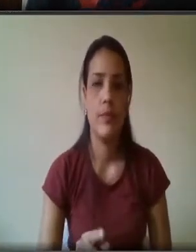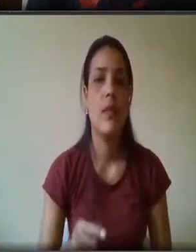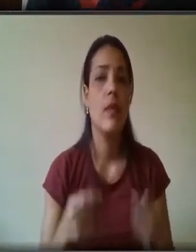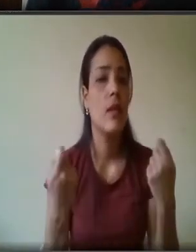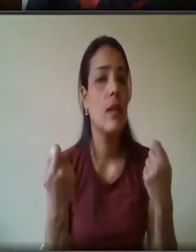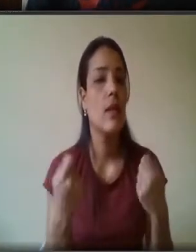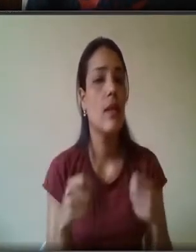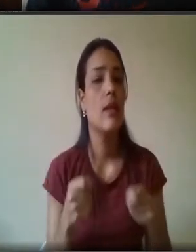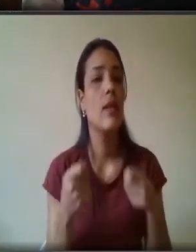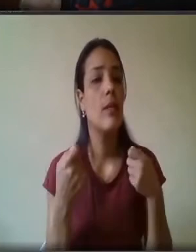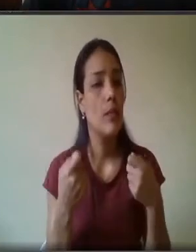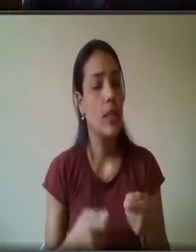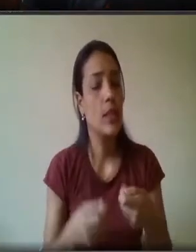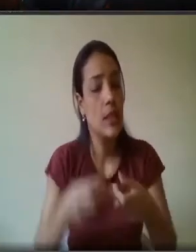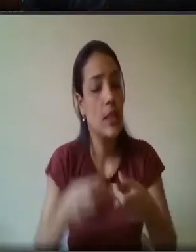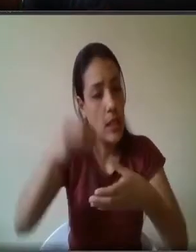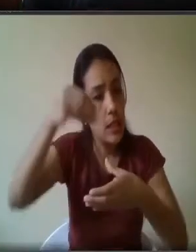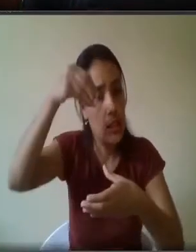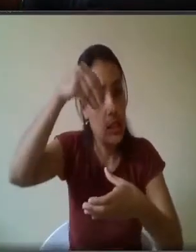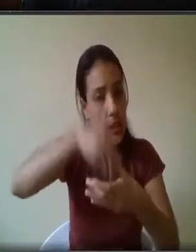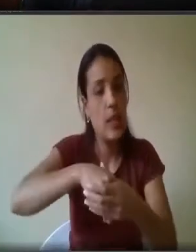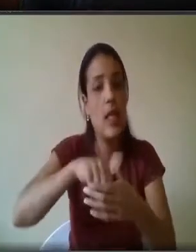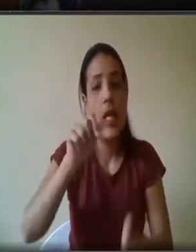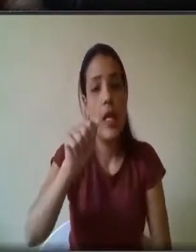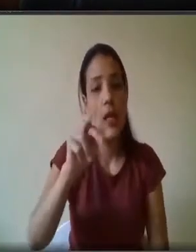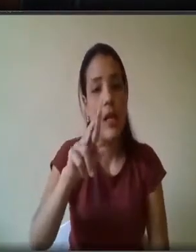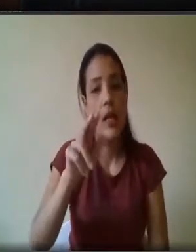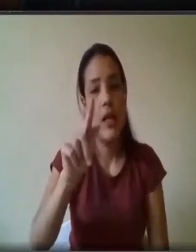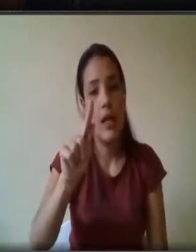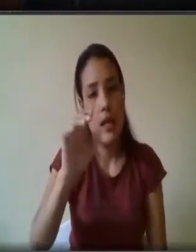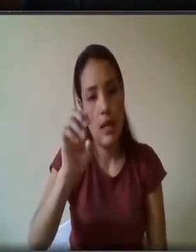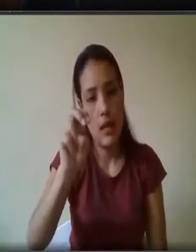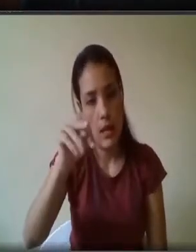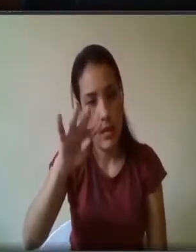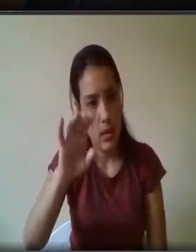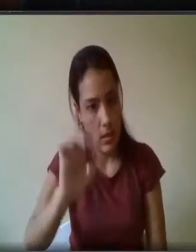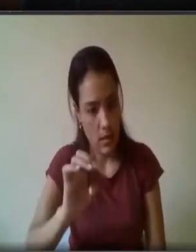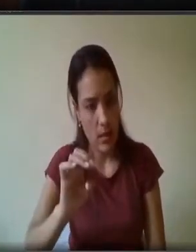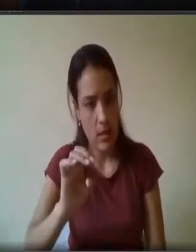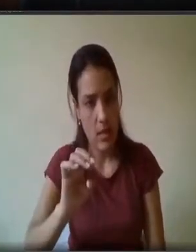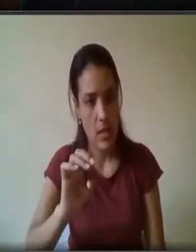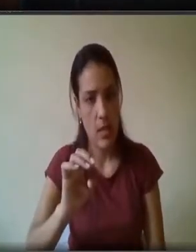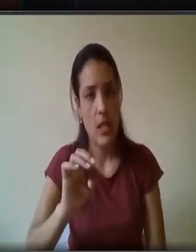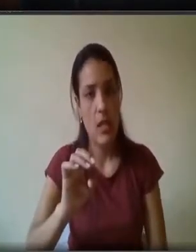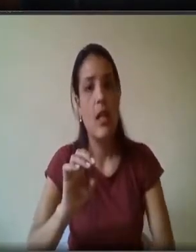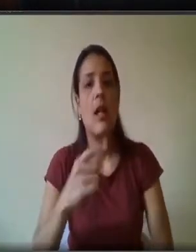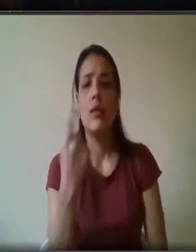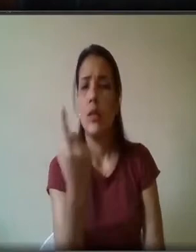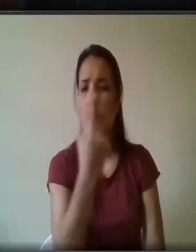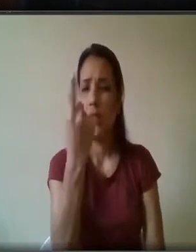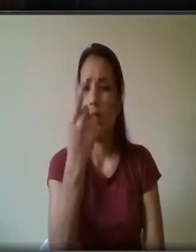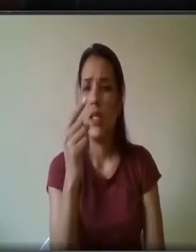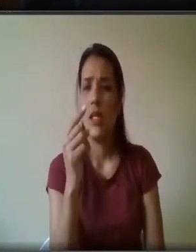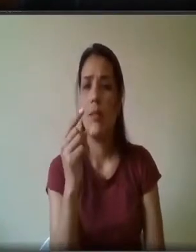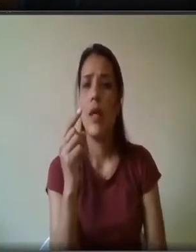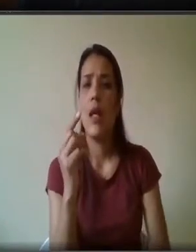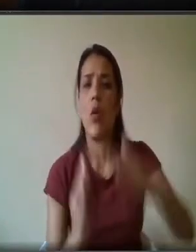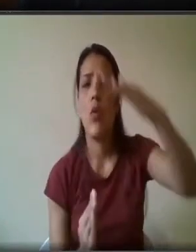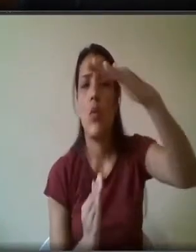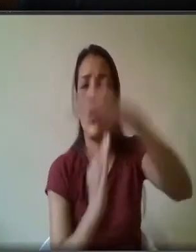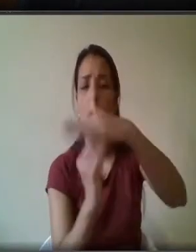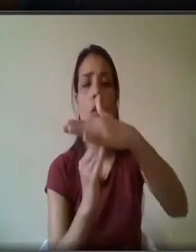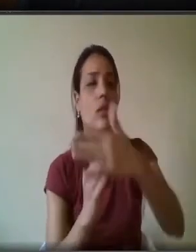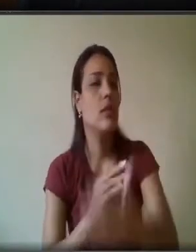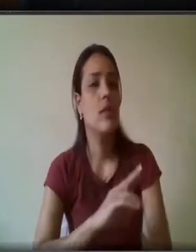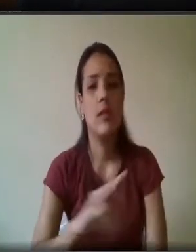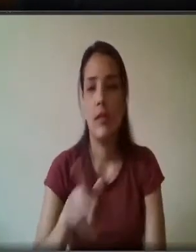interno atuando sobre ele. O Pico da Neblina não é um dobramento moderno, mas a Cordilheira dos Andes é um